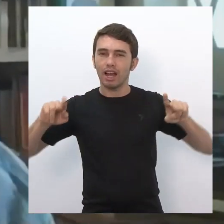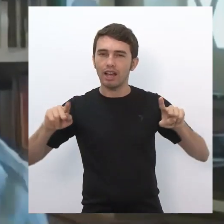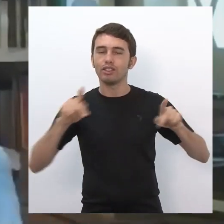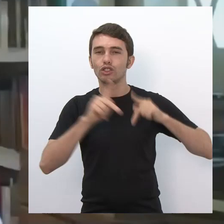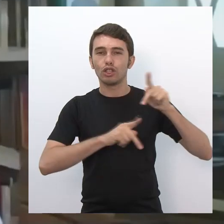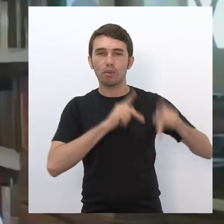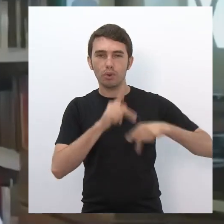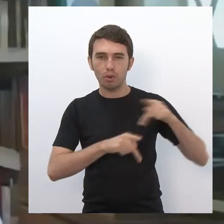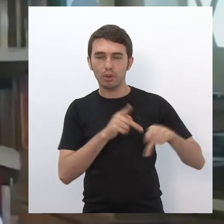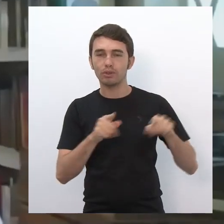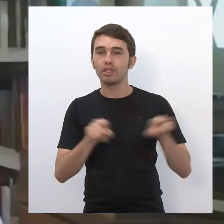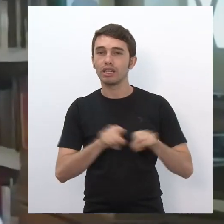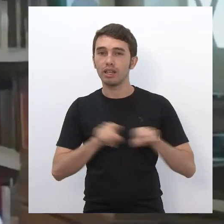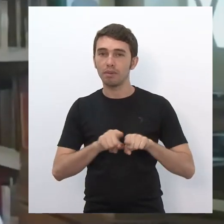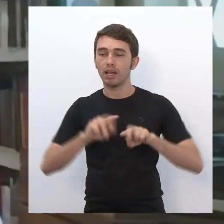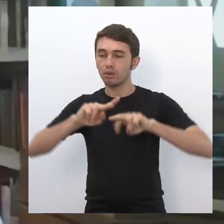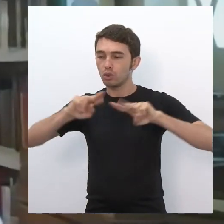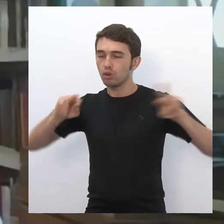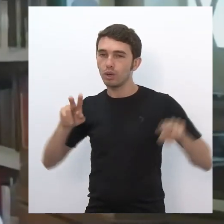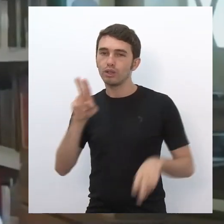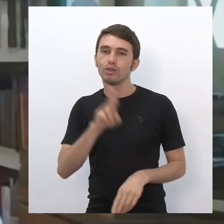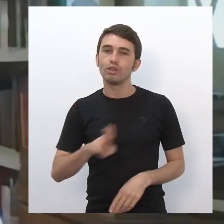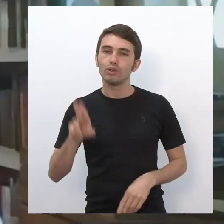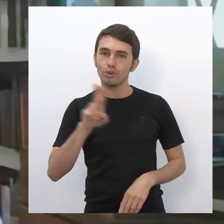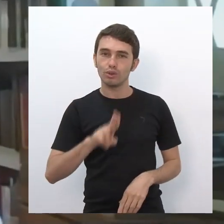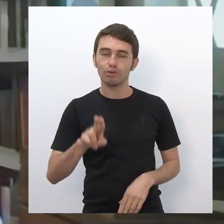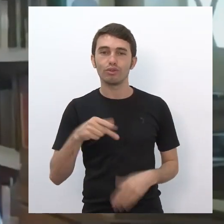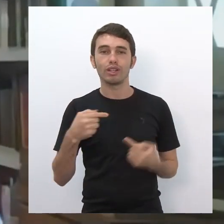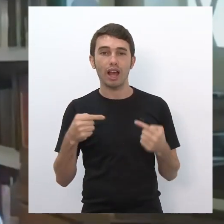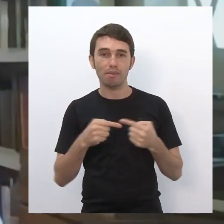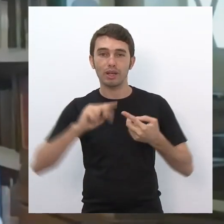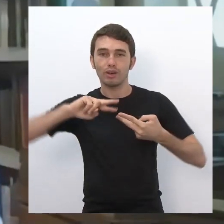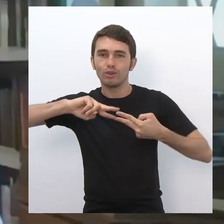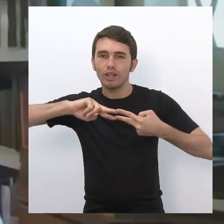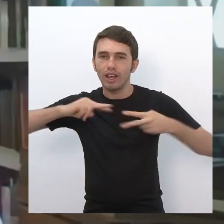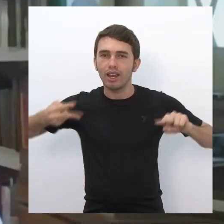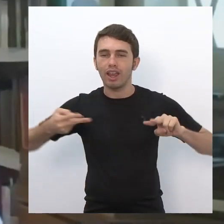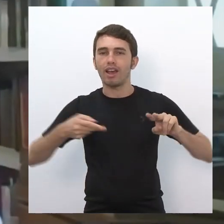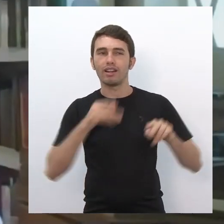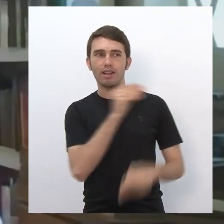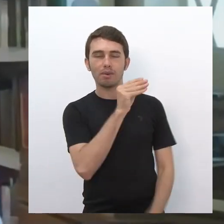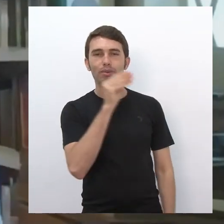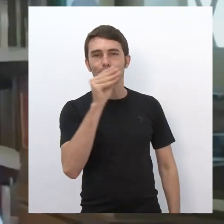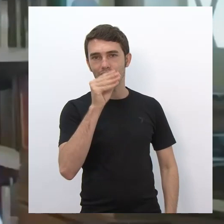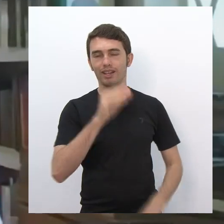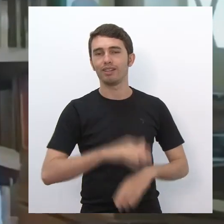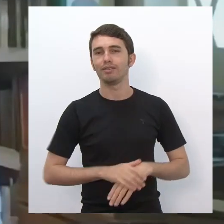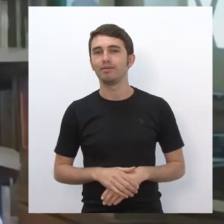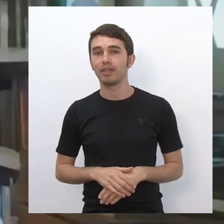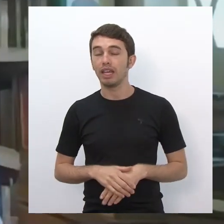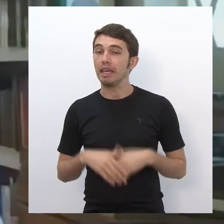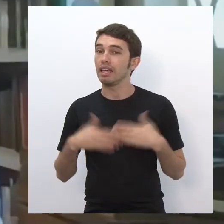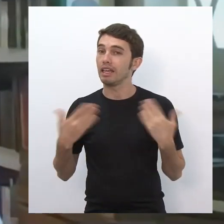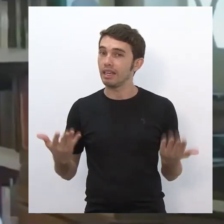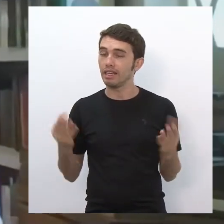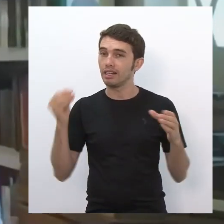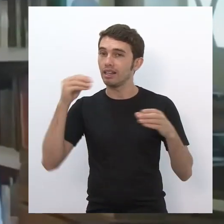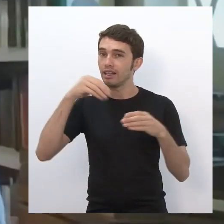e multiplicidade de usos. Então, isso está no DNA da biblioteca, né? E é dentro